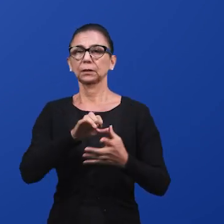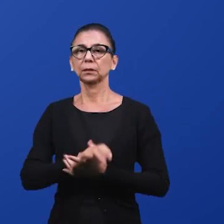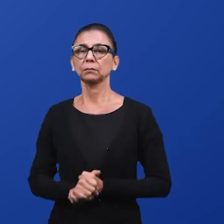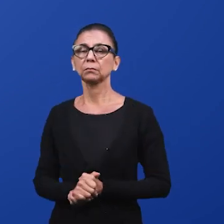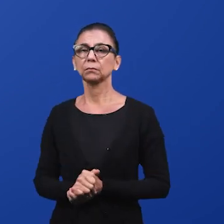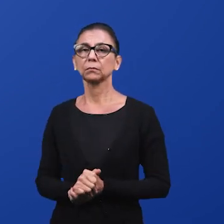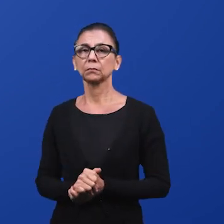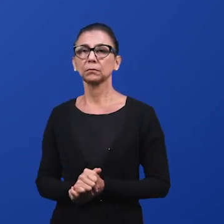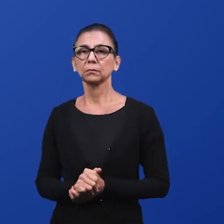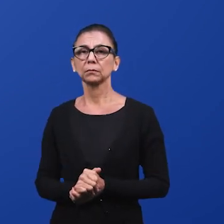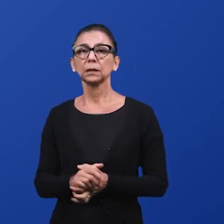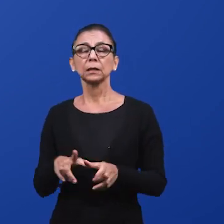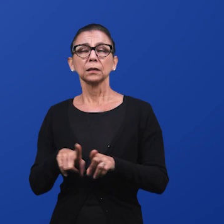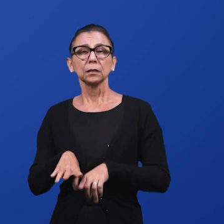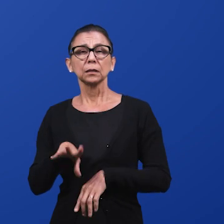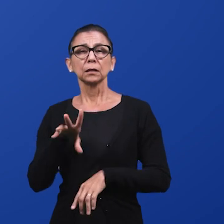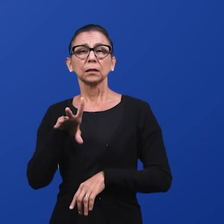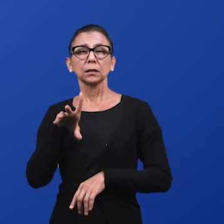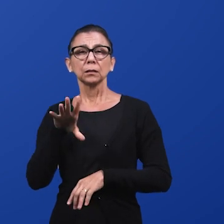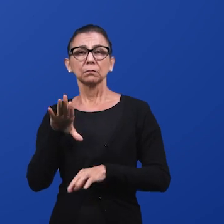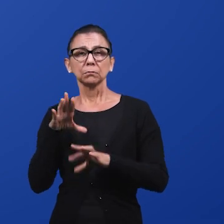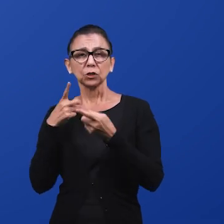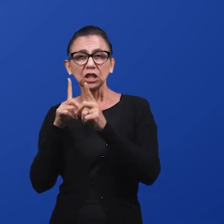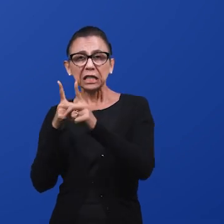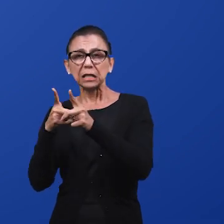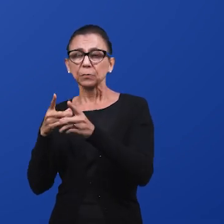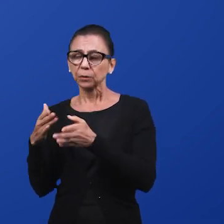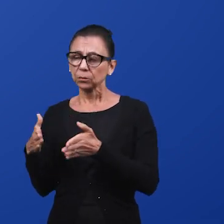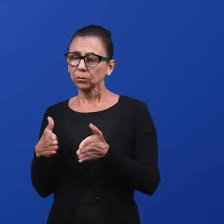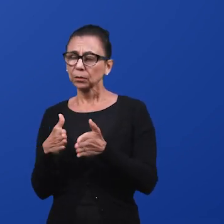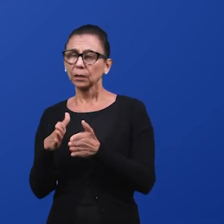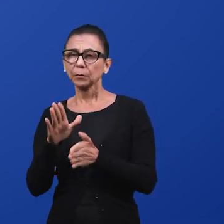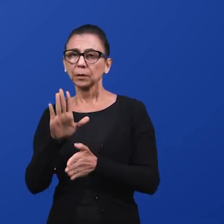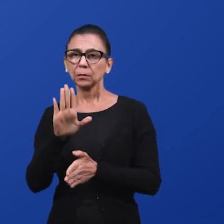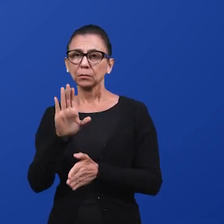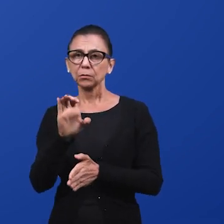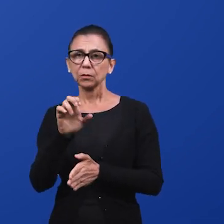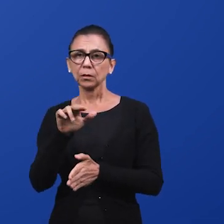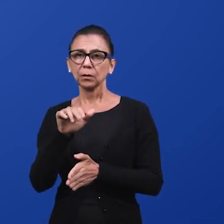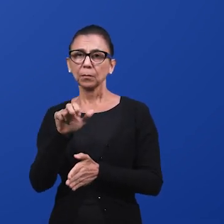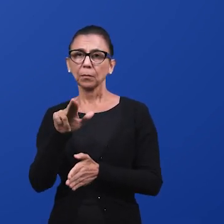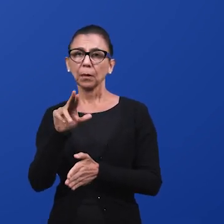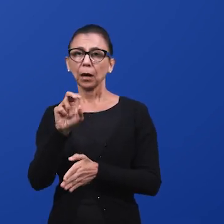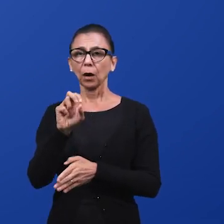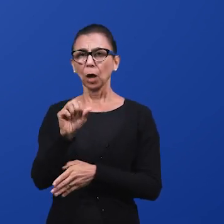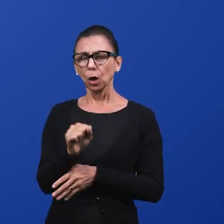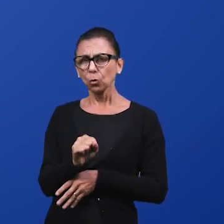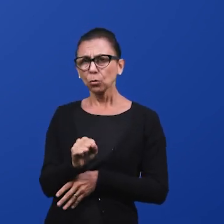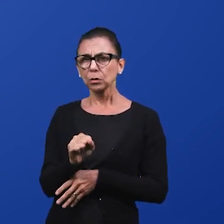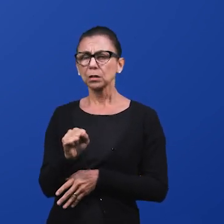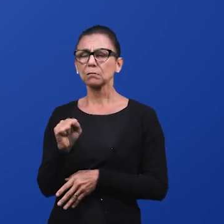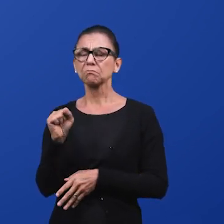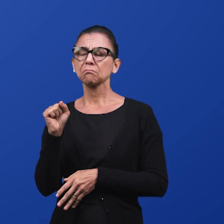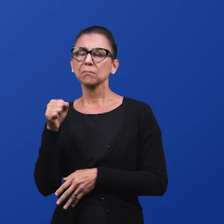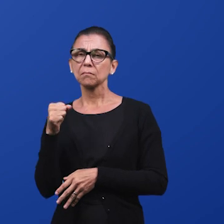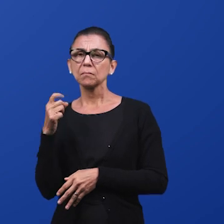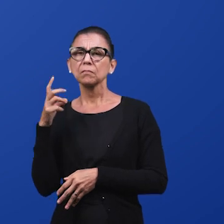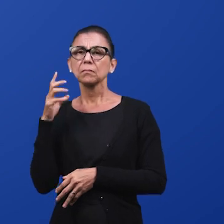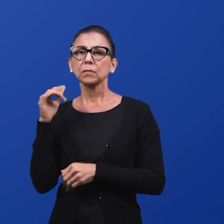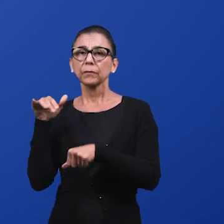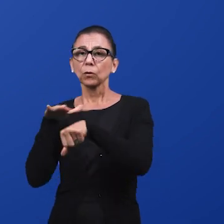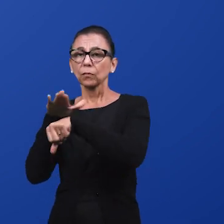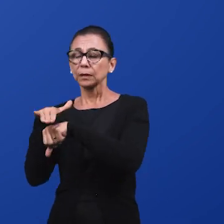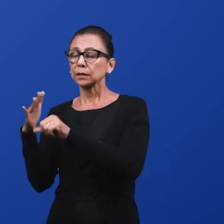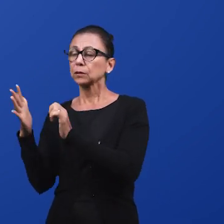no caminho de Emaús, eles estavam conversando com o Senhor Jesus ali naquele caminho, mas eles não